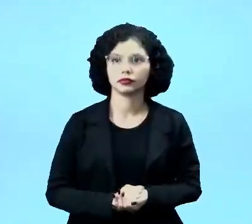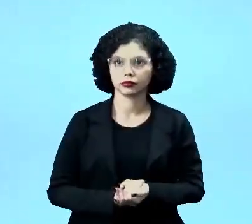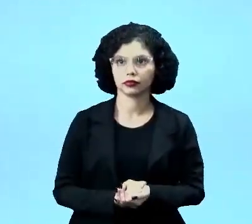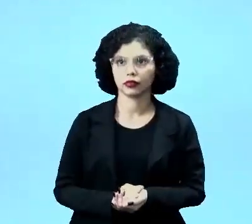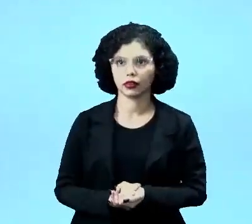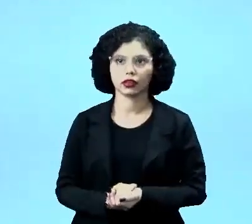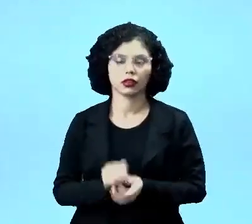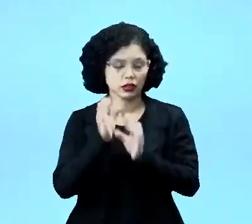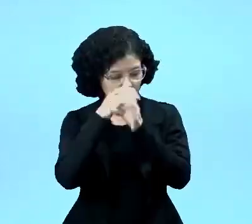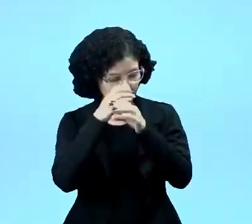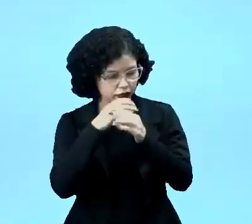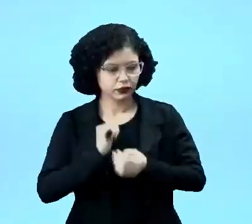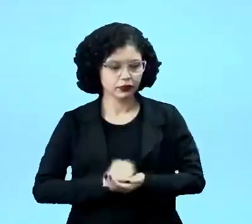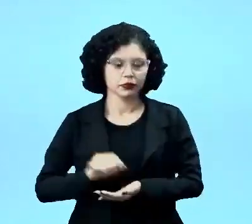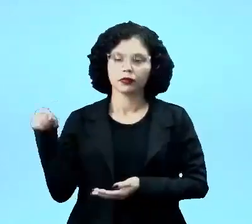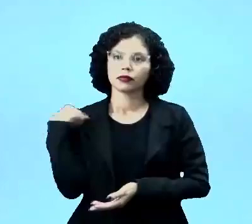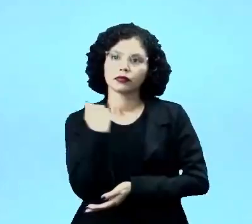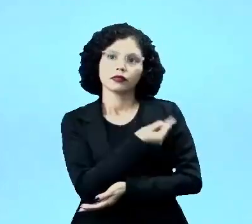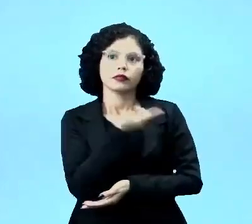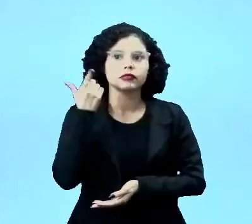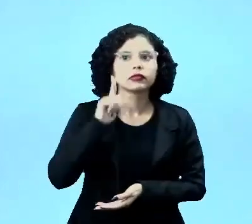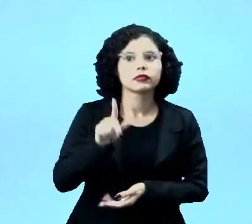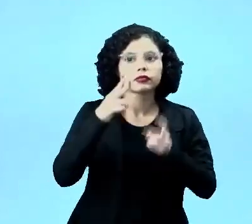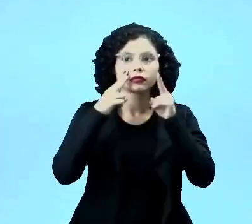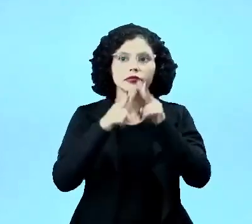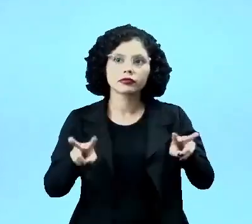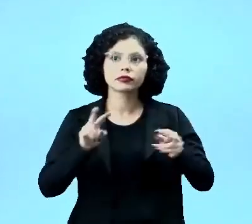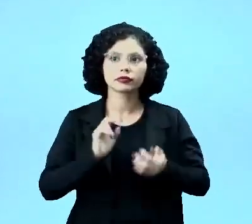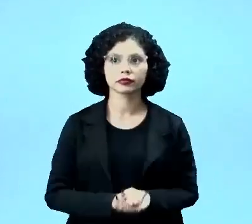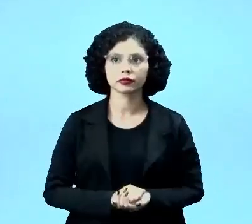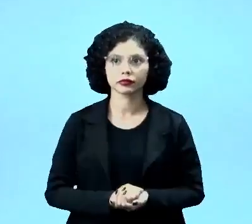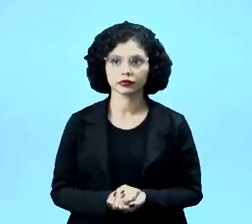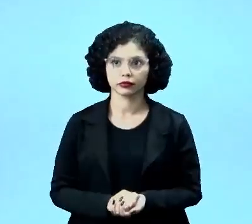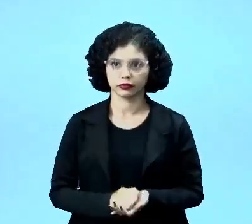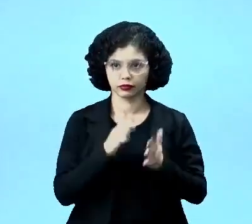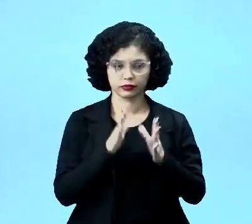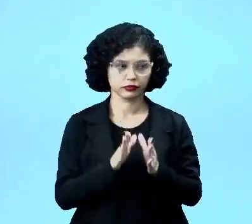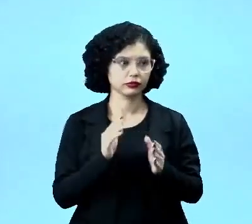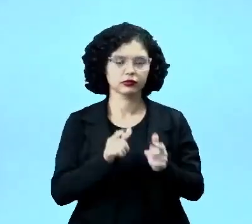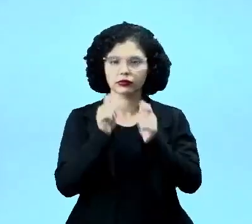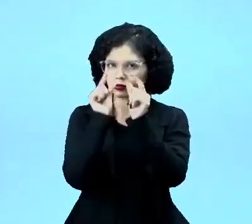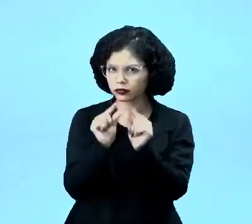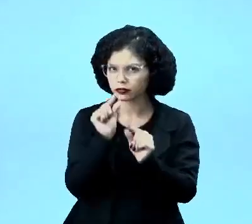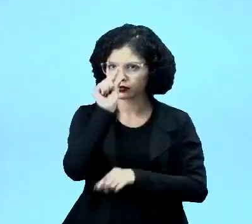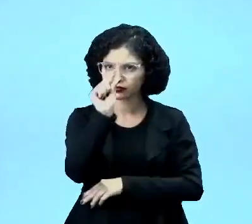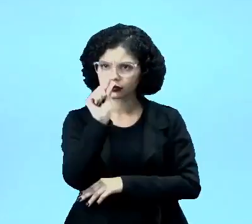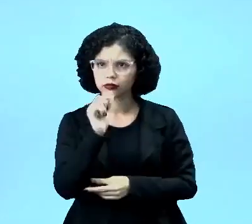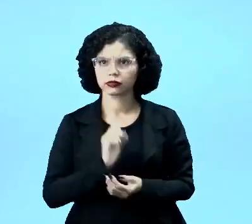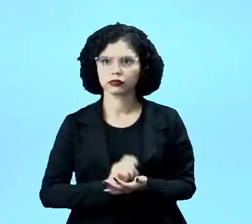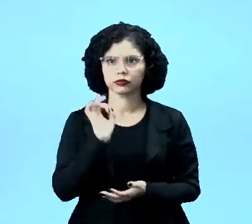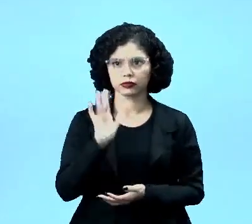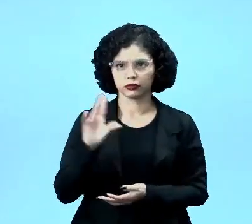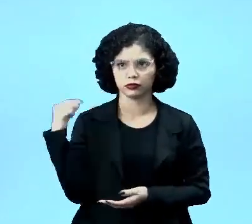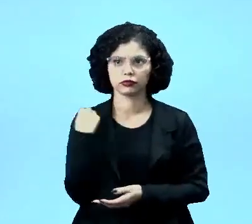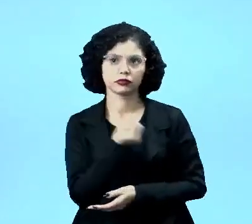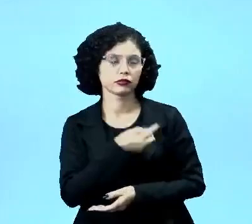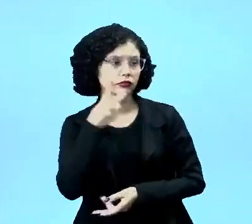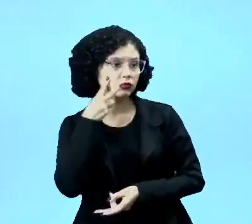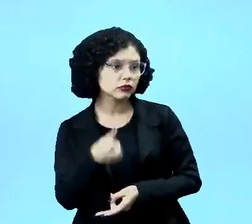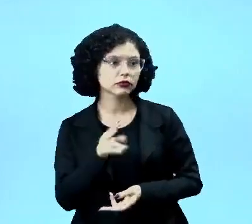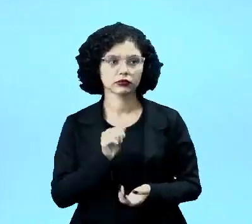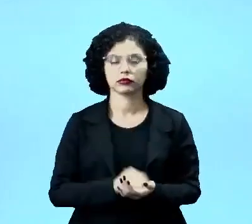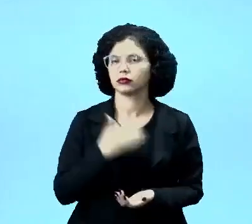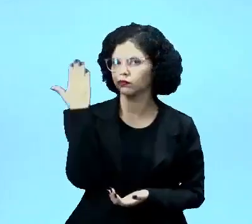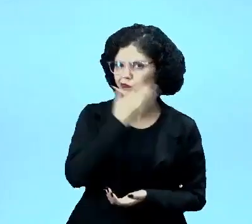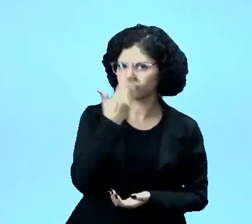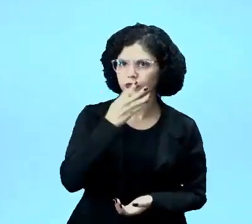da microscopia que nós conseguimos enxergar essas partes tão pequenas que somente os nossos olhos não são